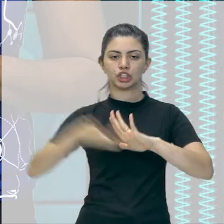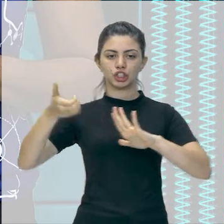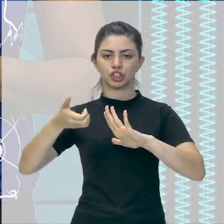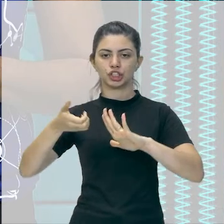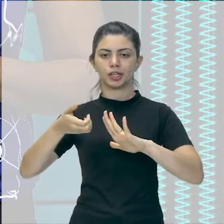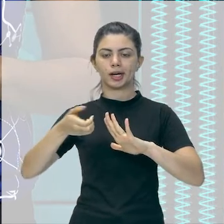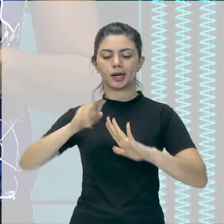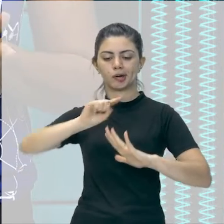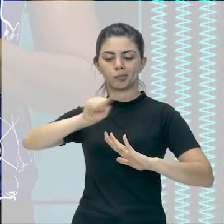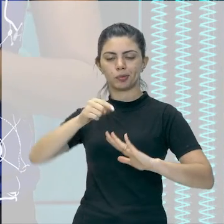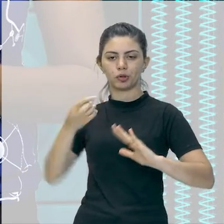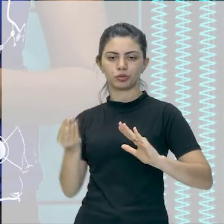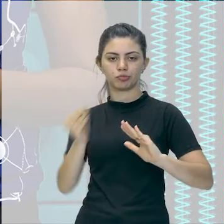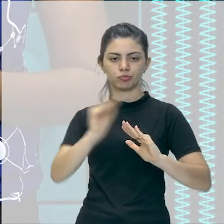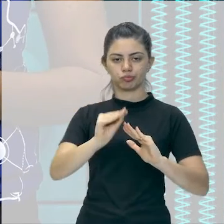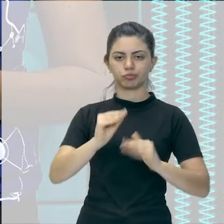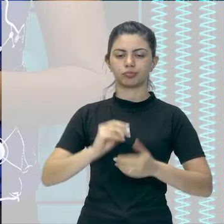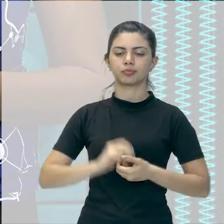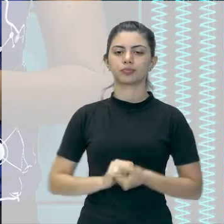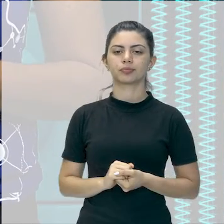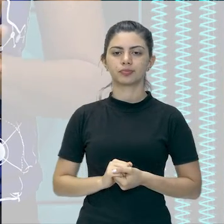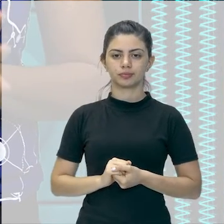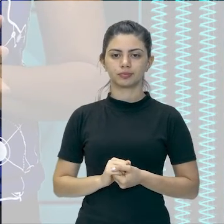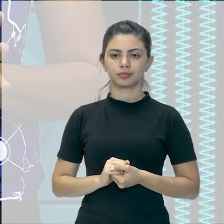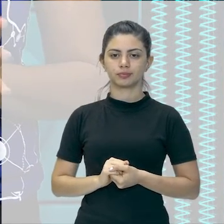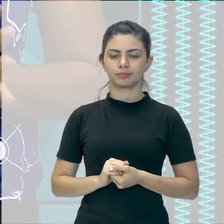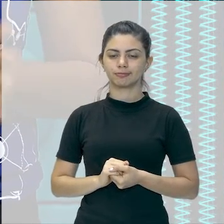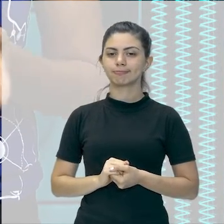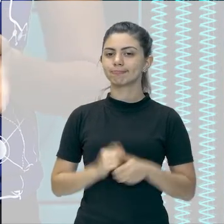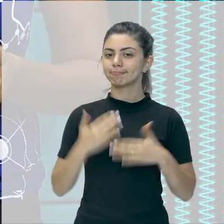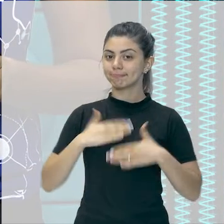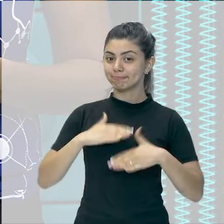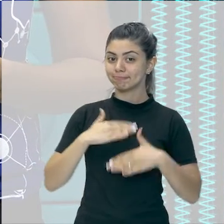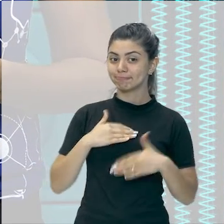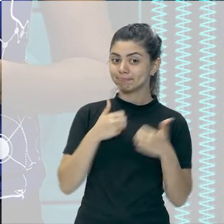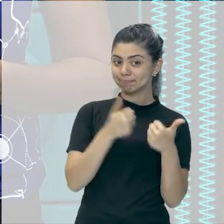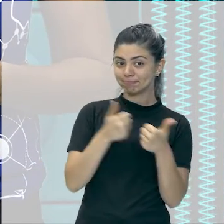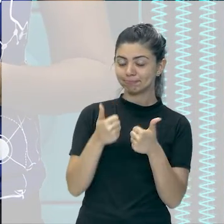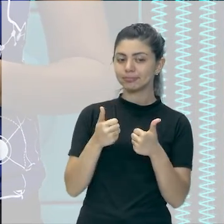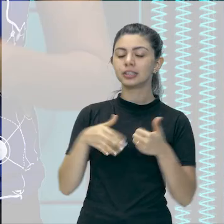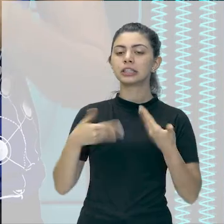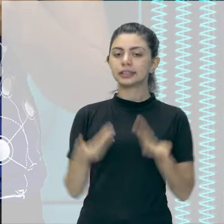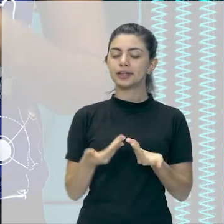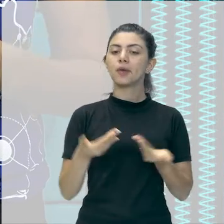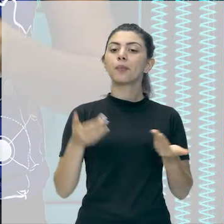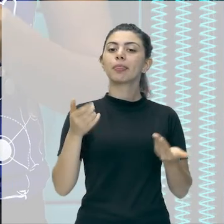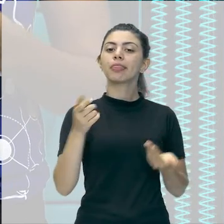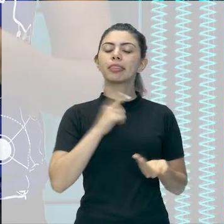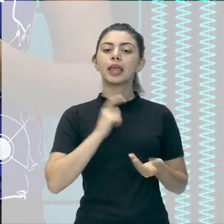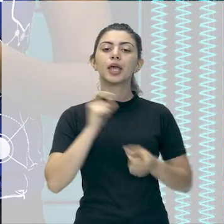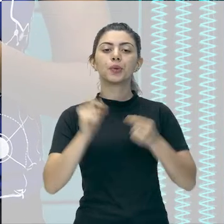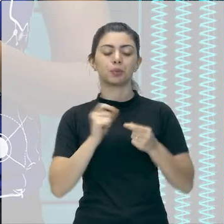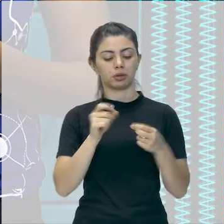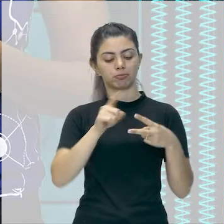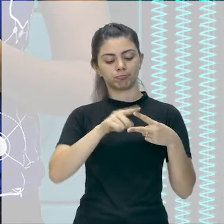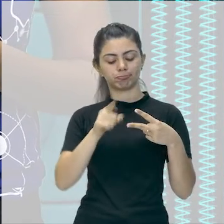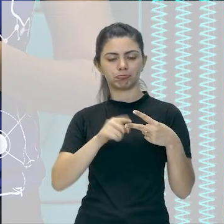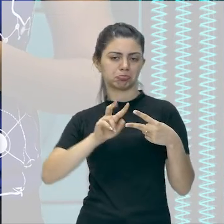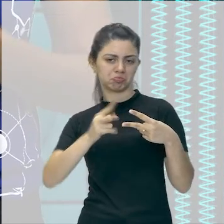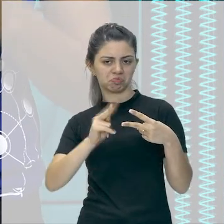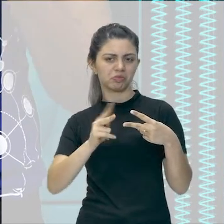coloco o apóstrofo antes do T. Tudo bem? Então, aí eu tenho uma forma